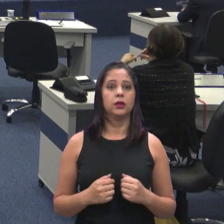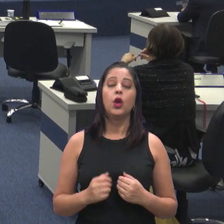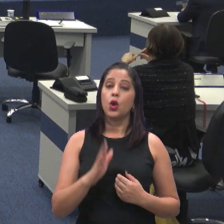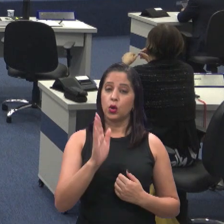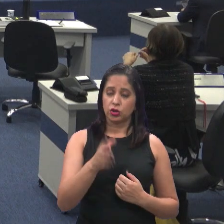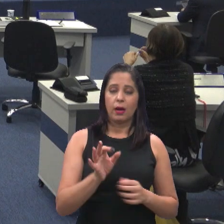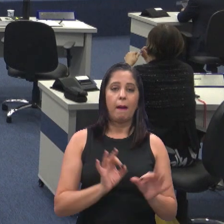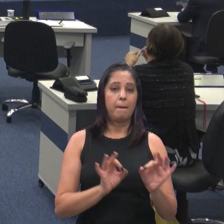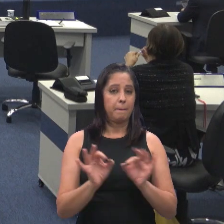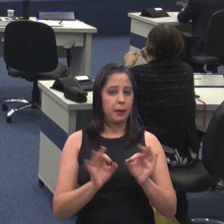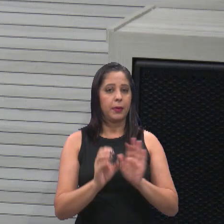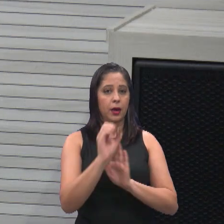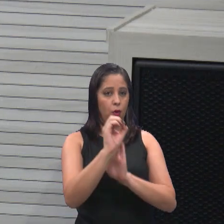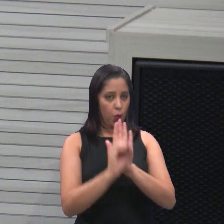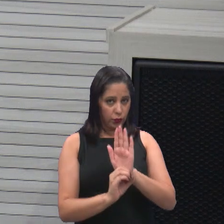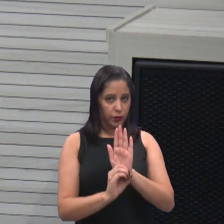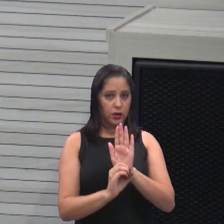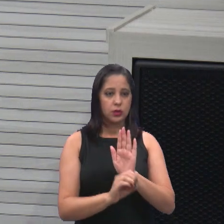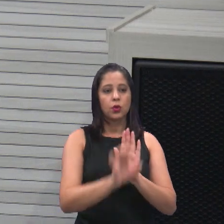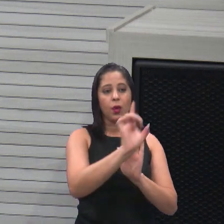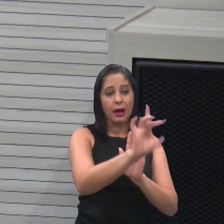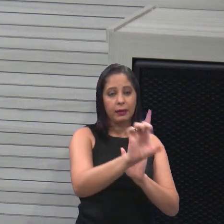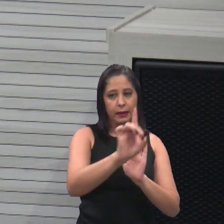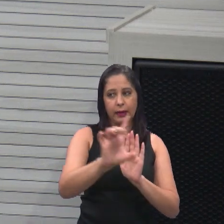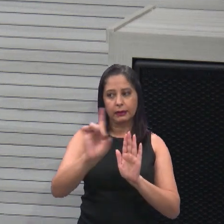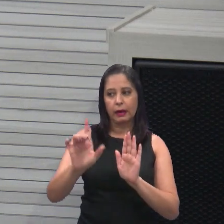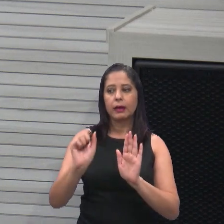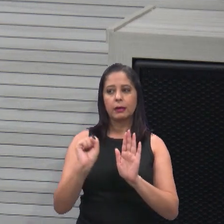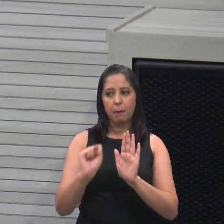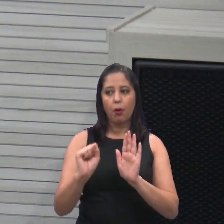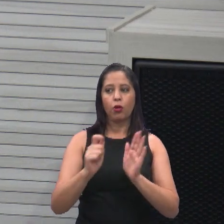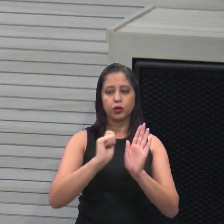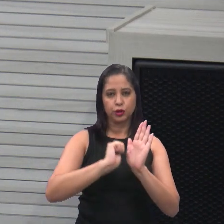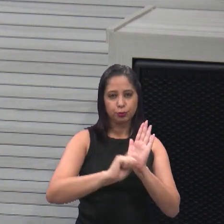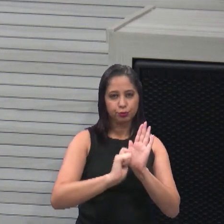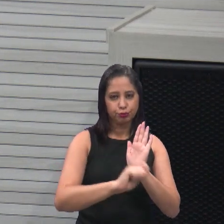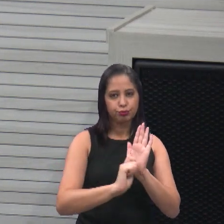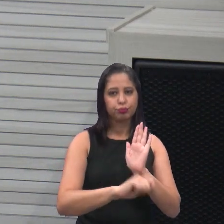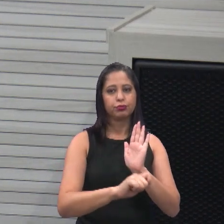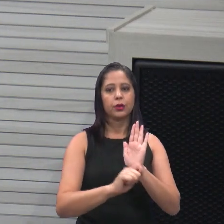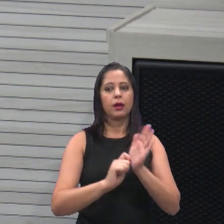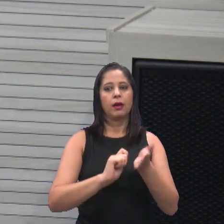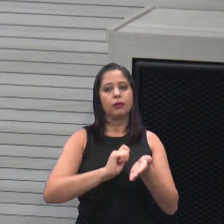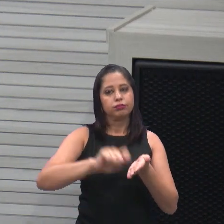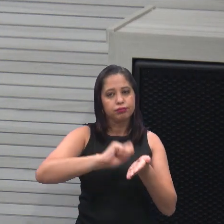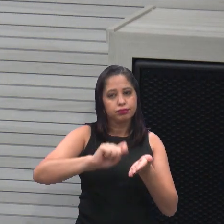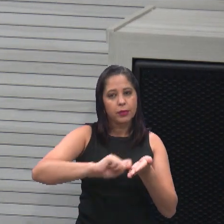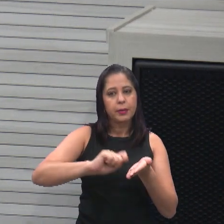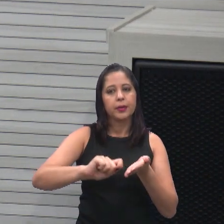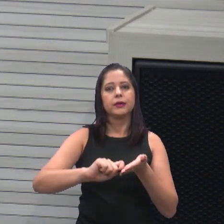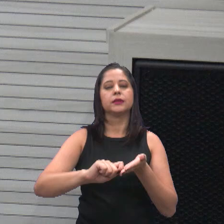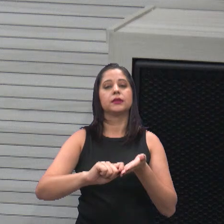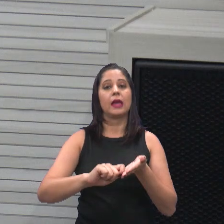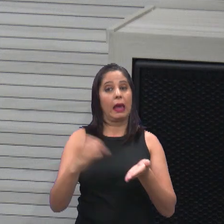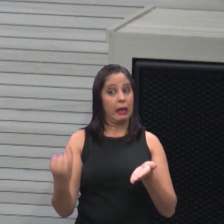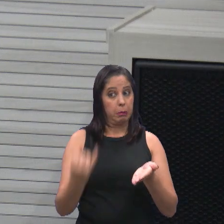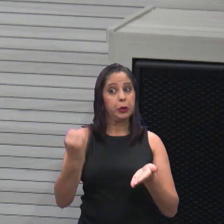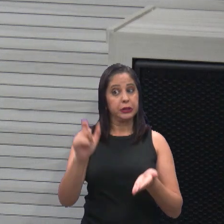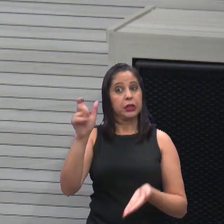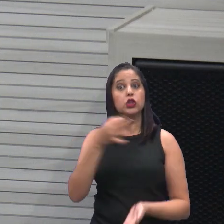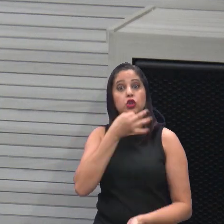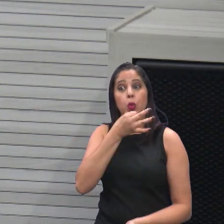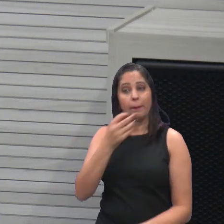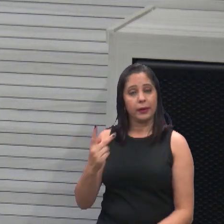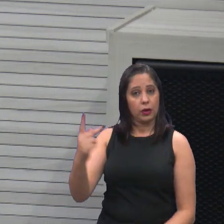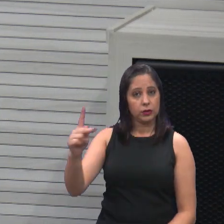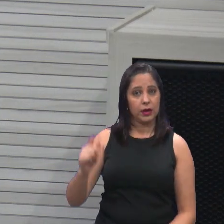nós vamos compartilhar com o vereador Fernando Petit. Importante a fala do vereador, porque ele falou a